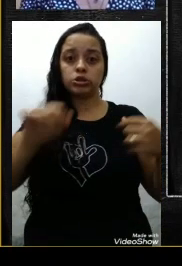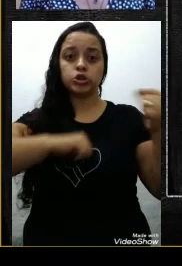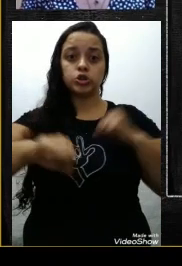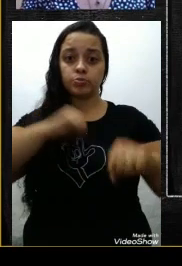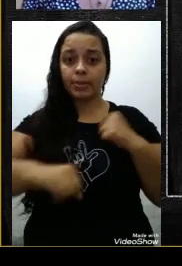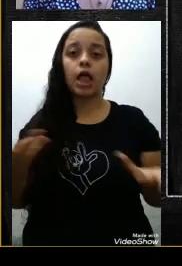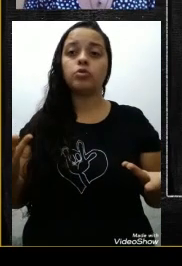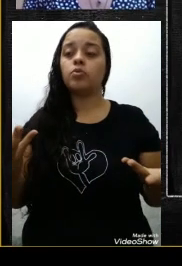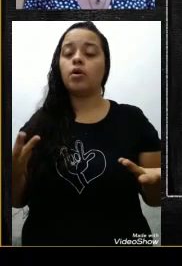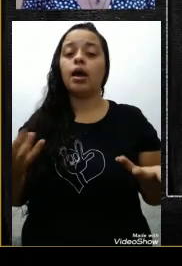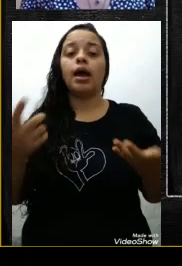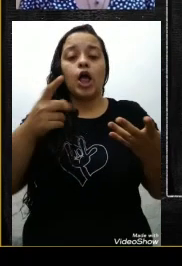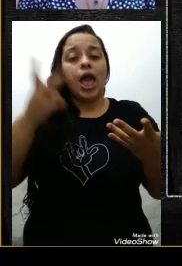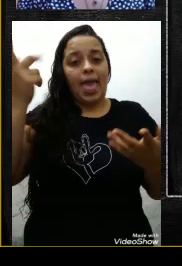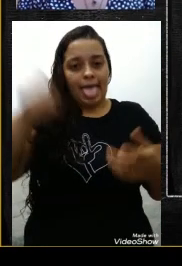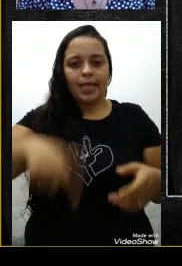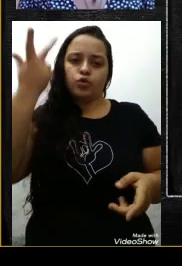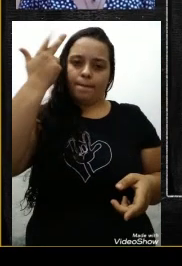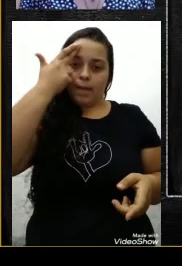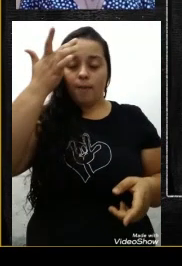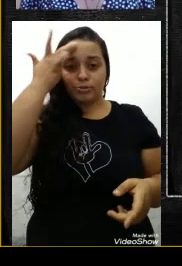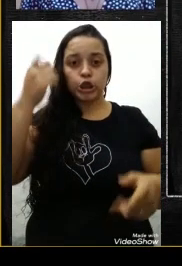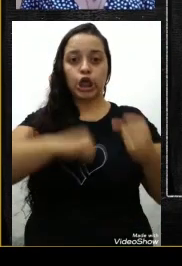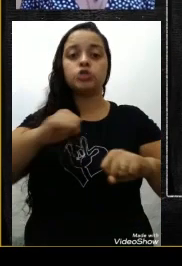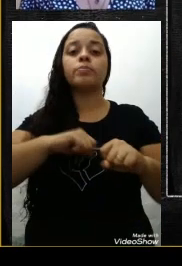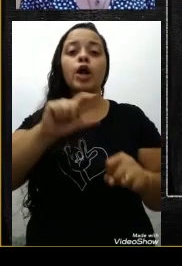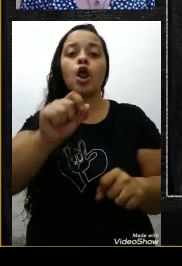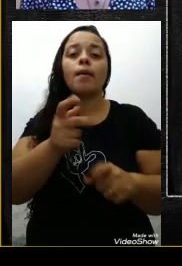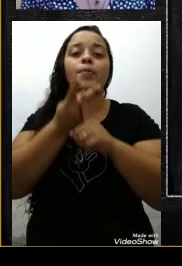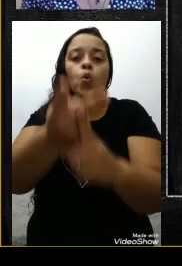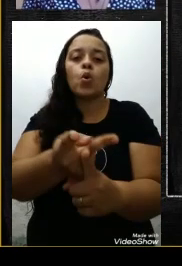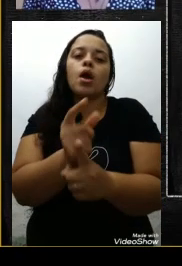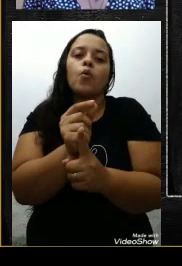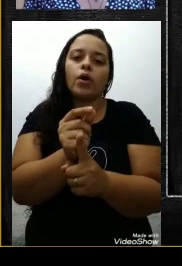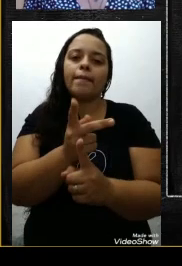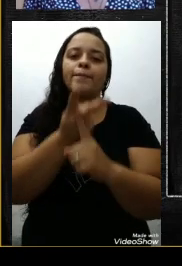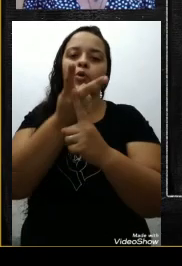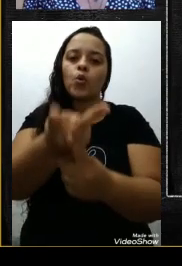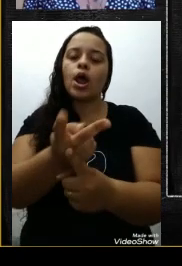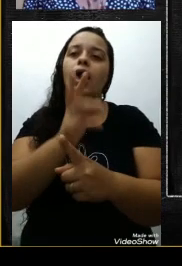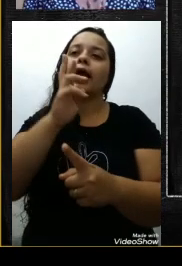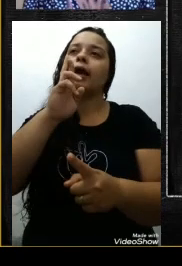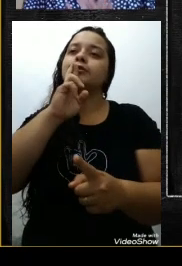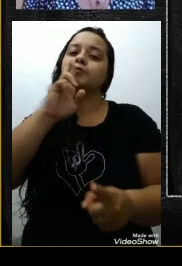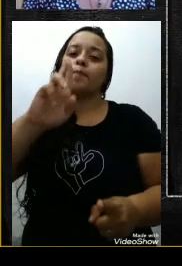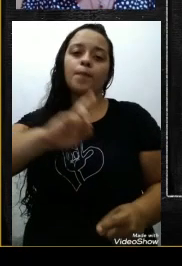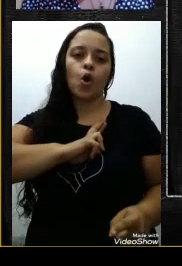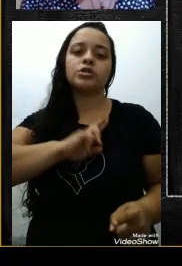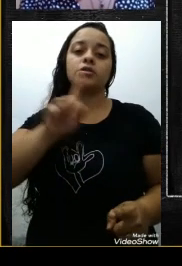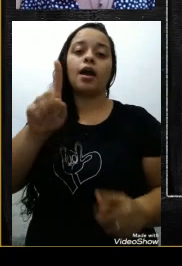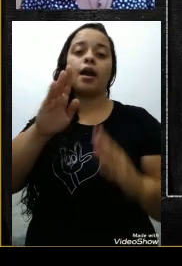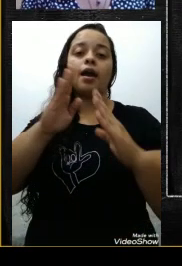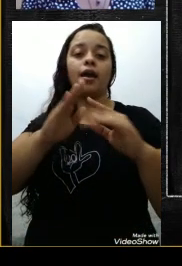é muito normal, muito natural que as pessoas busquem um conforto, busquem uma